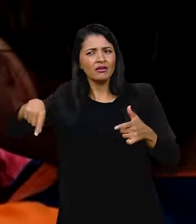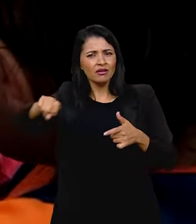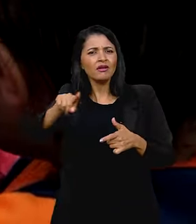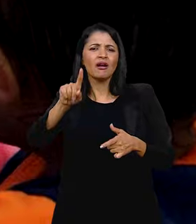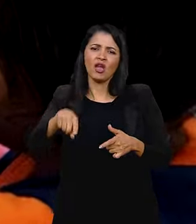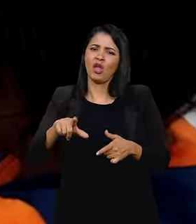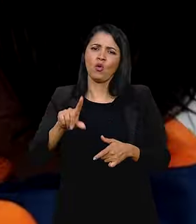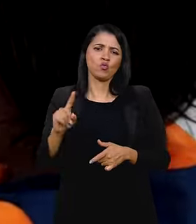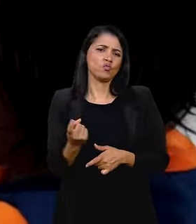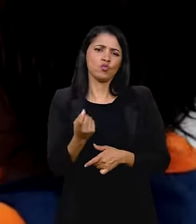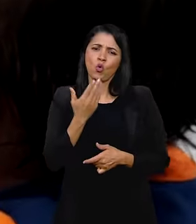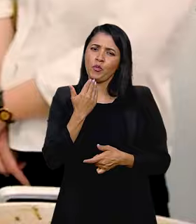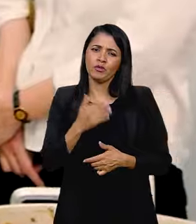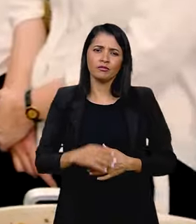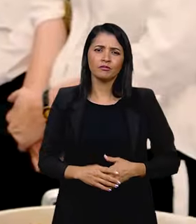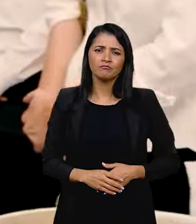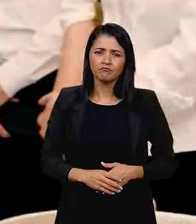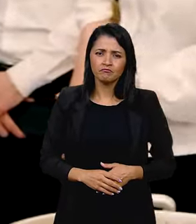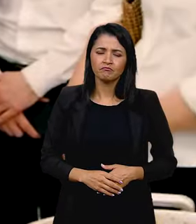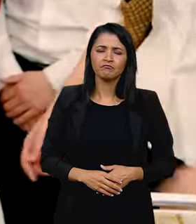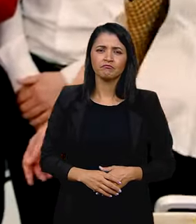muitos aqui é o que eles